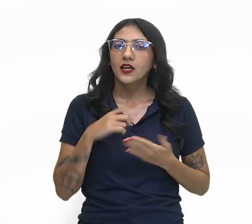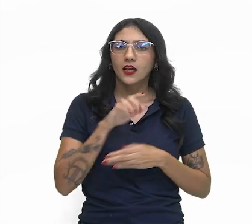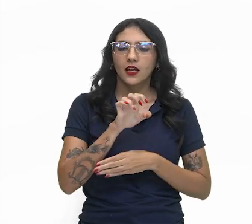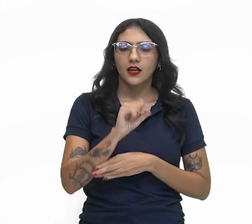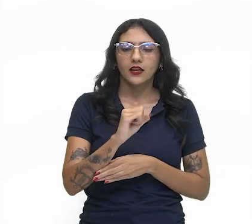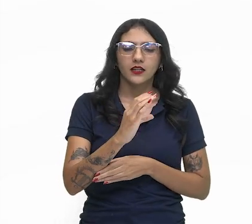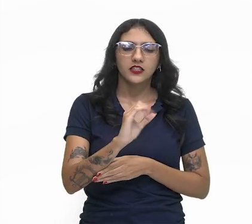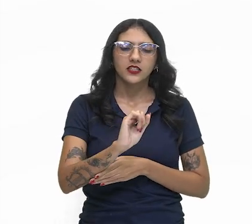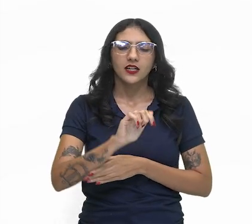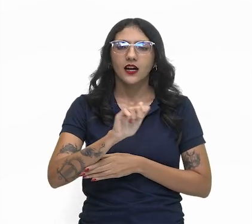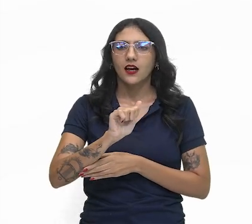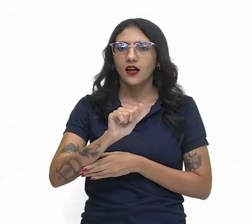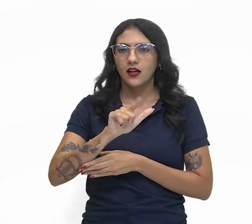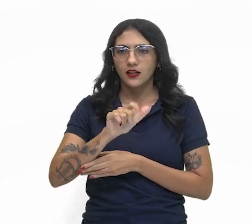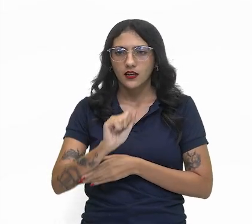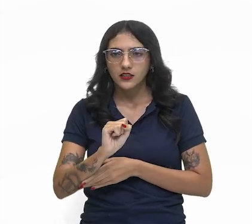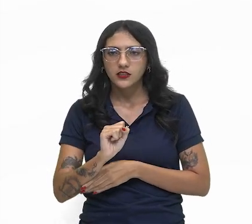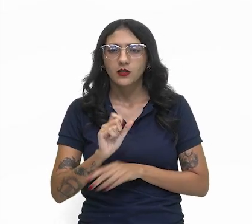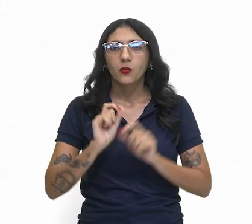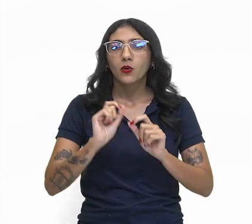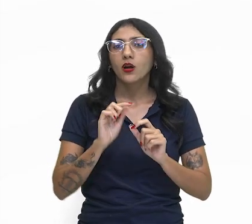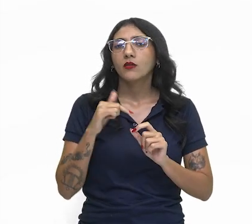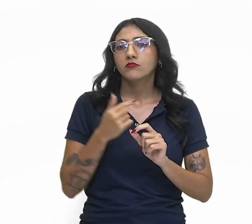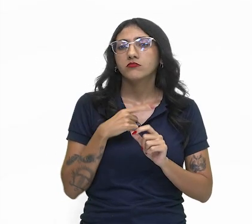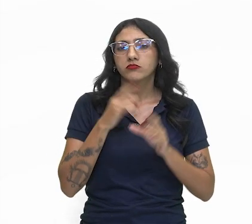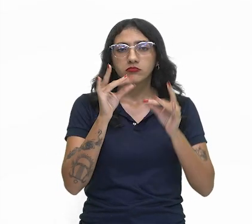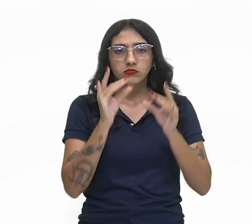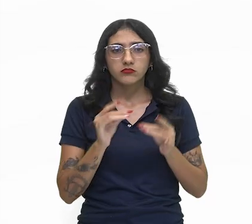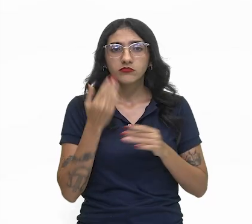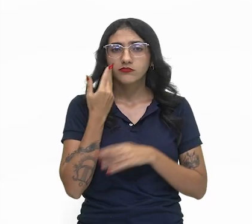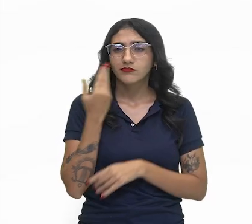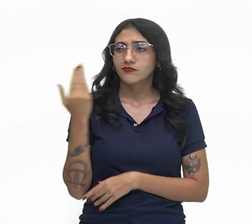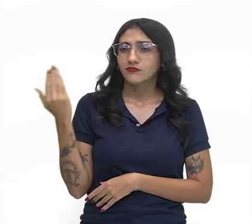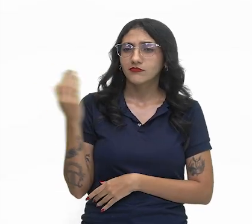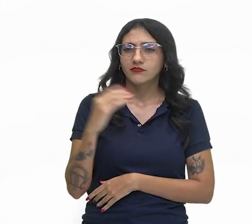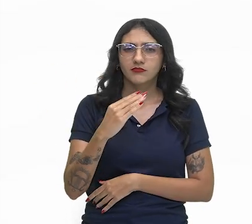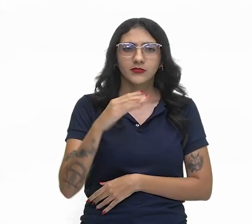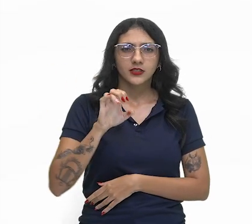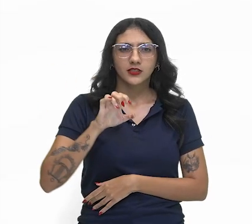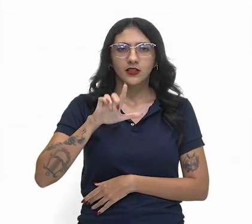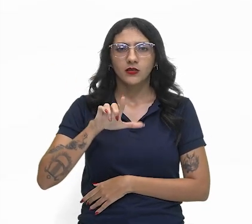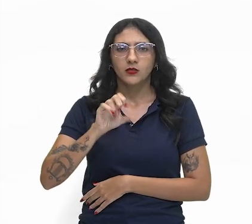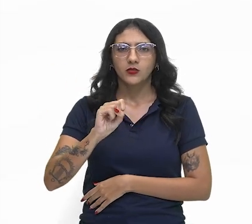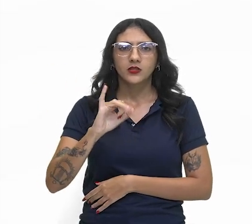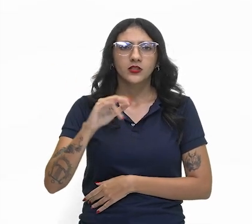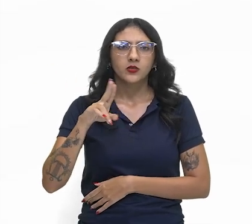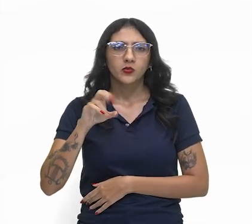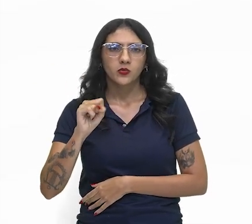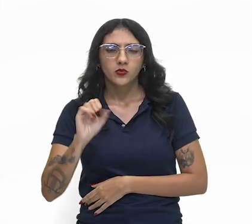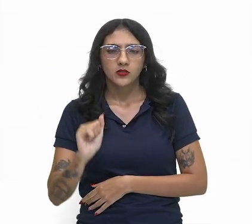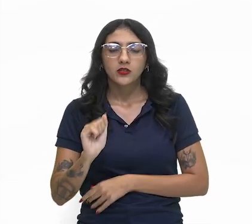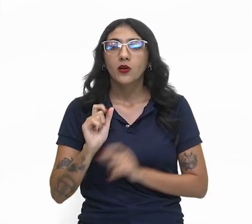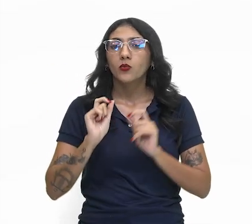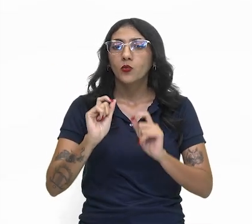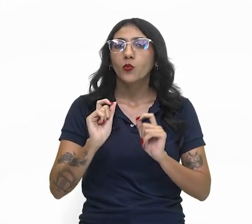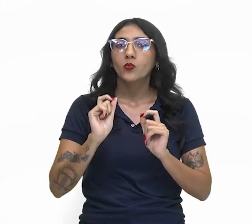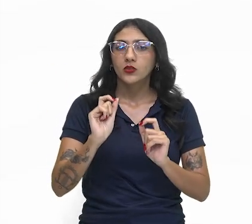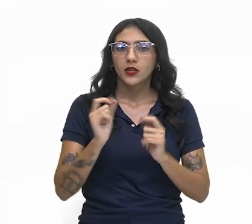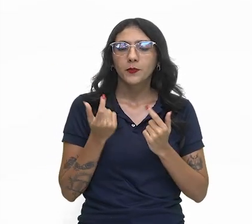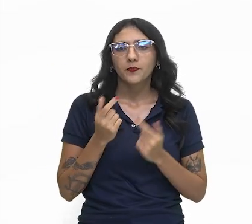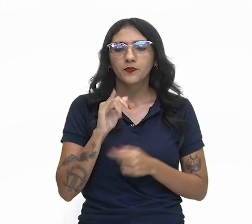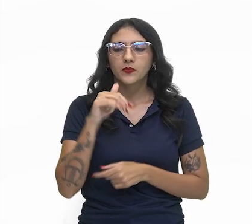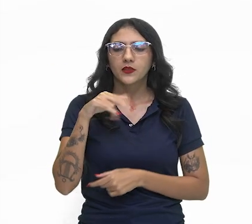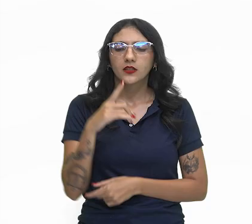estudar primeiramente, como a escala Celsius, que aparece aí para você, ela mede temperatura de forma